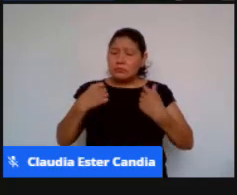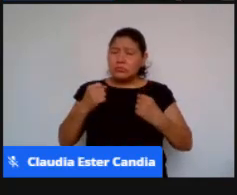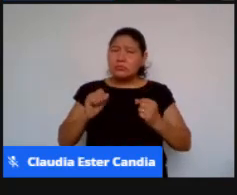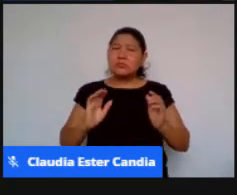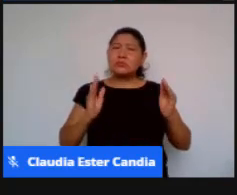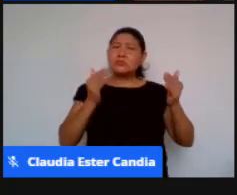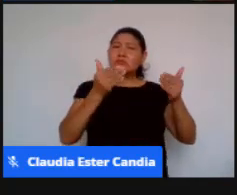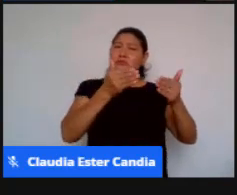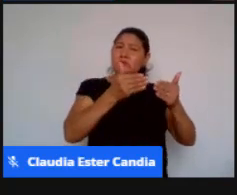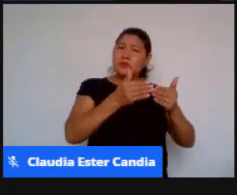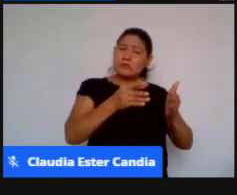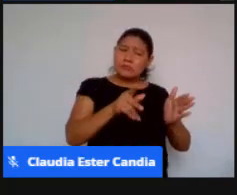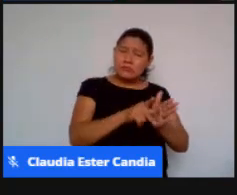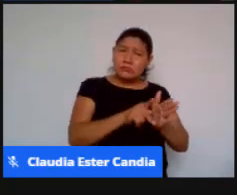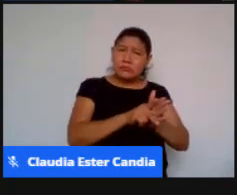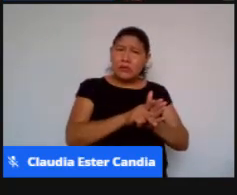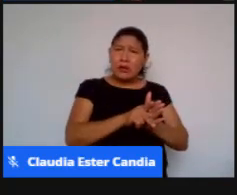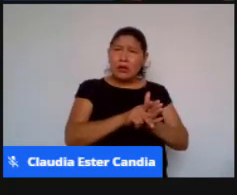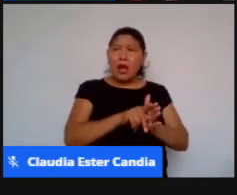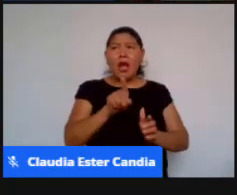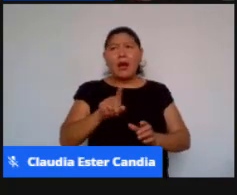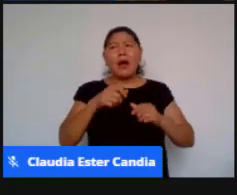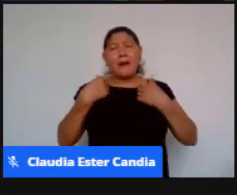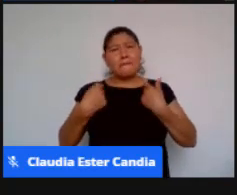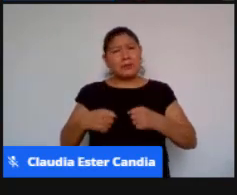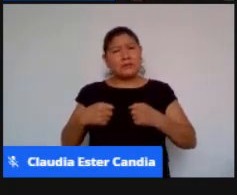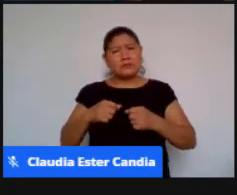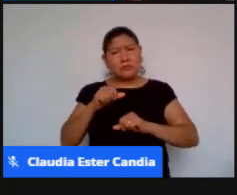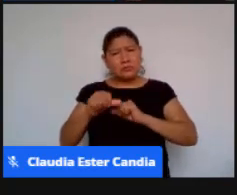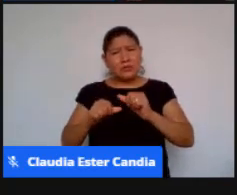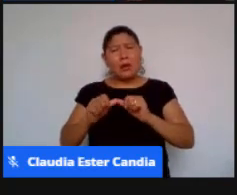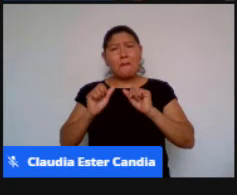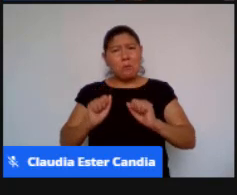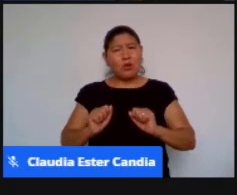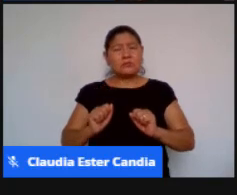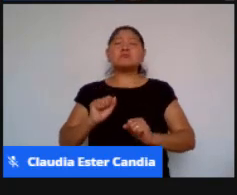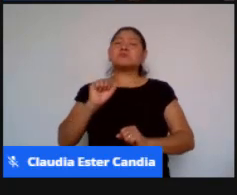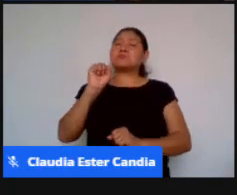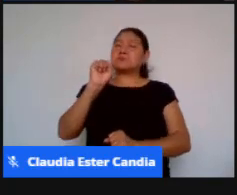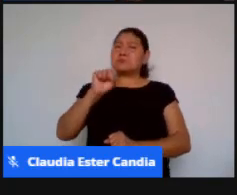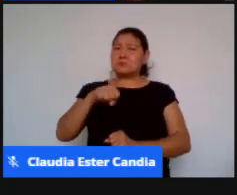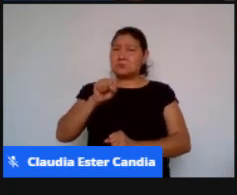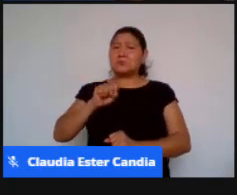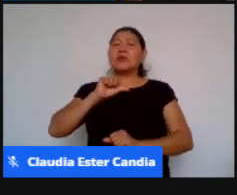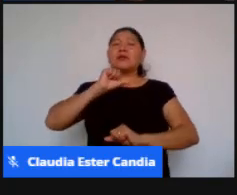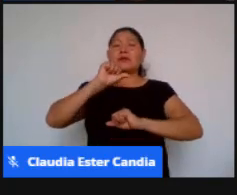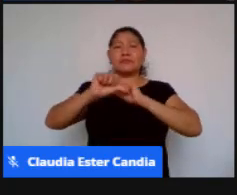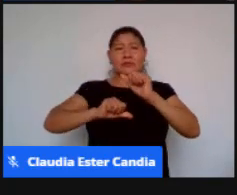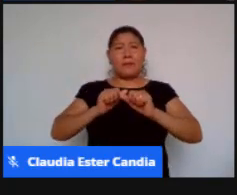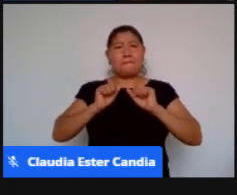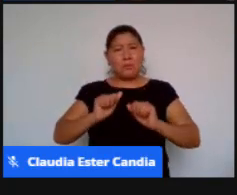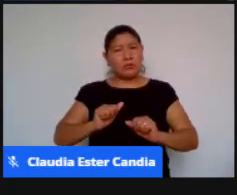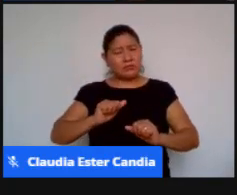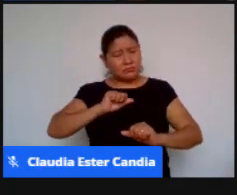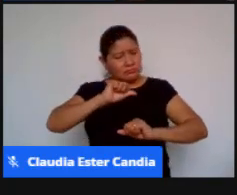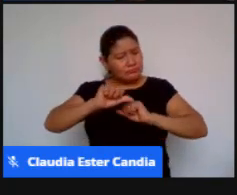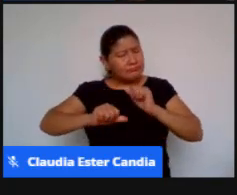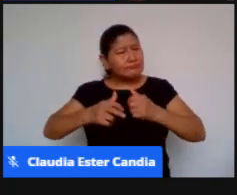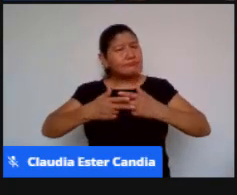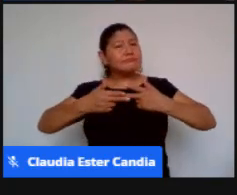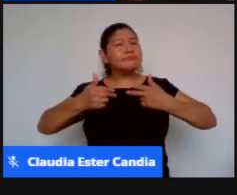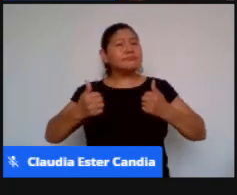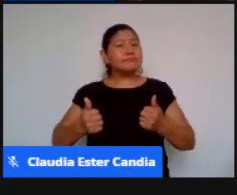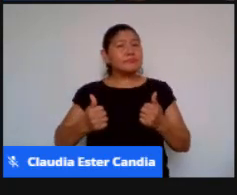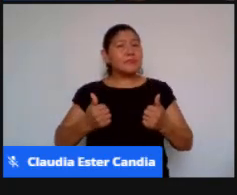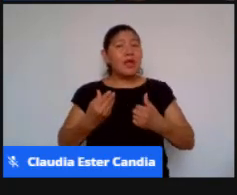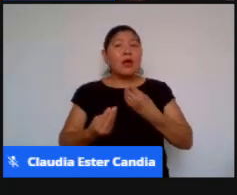eu posso fazer isso também, entendeu? Dá para ir além, dá para fazer outras coisas a mais. Como é que